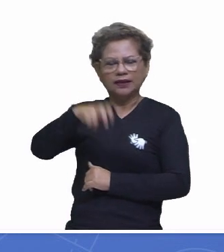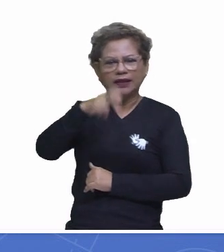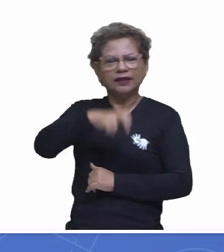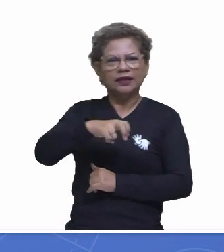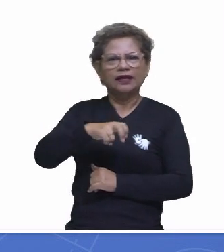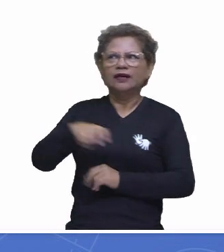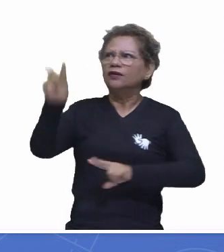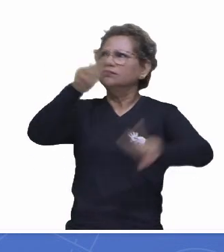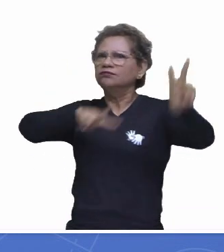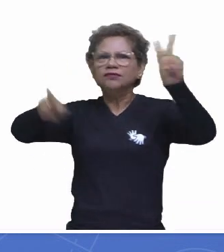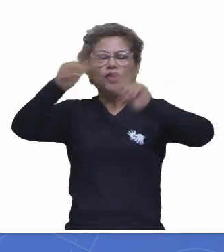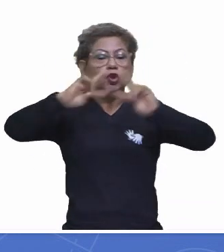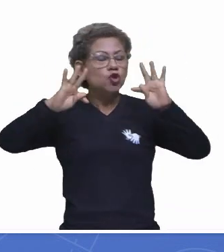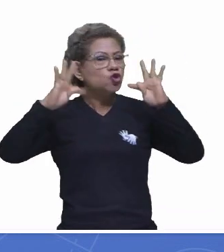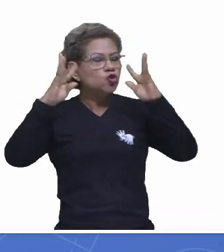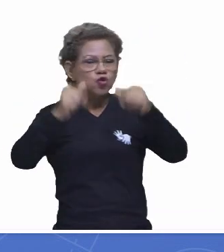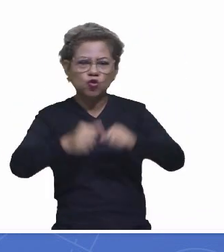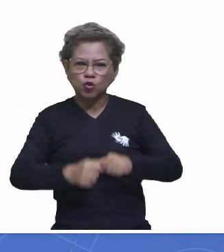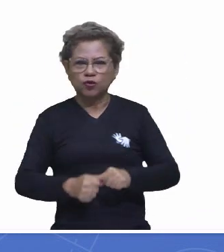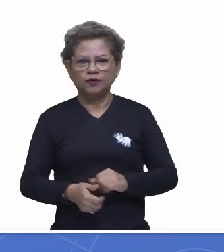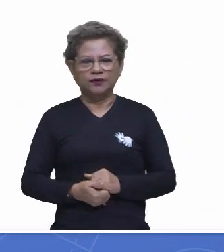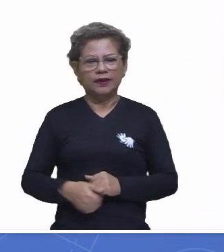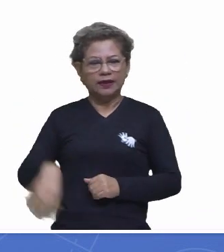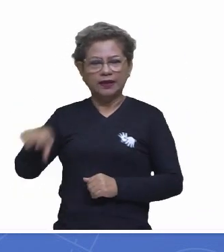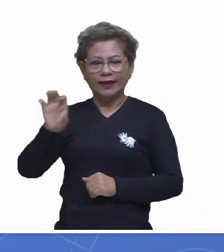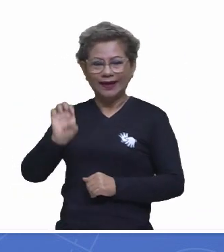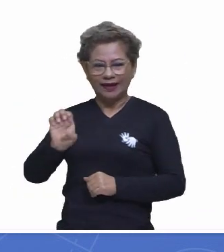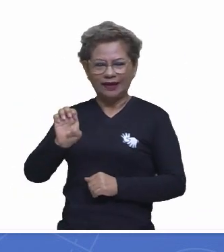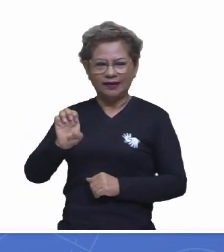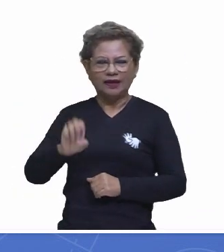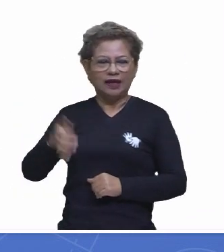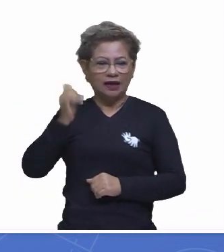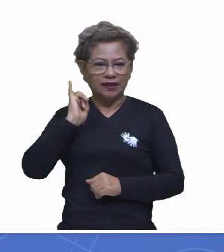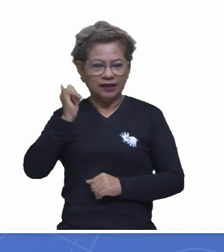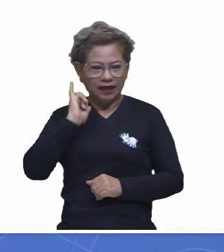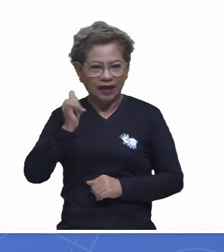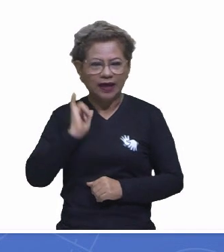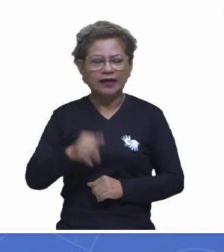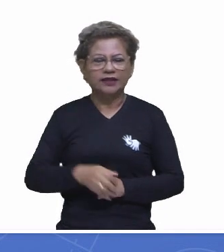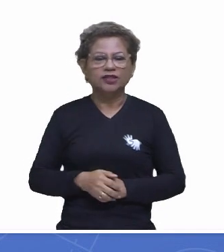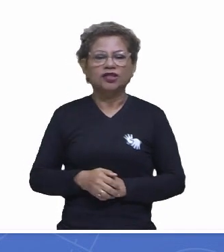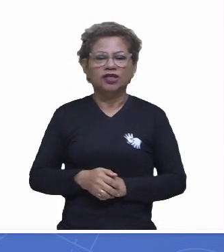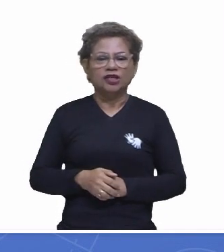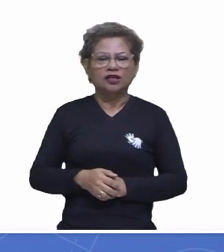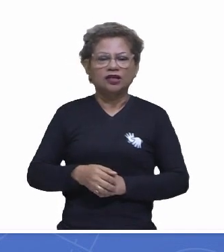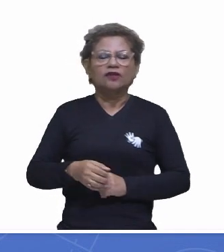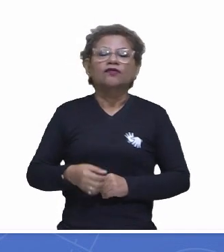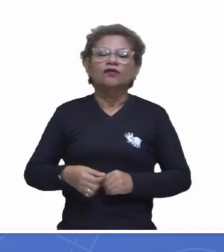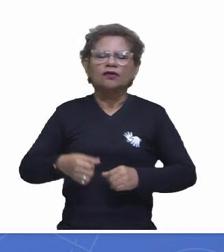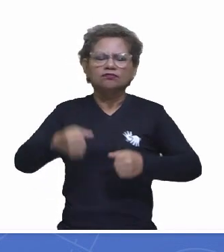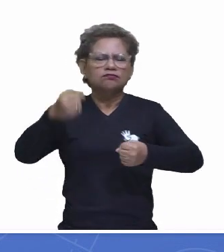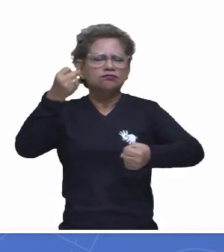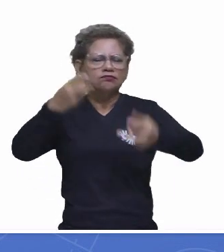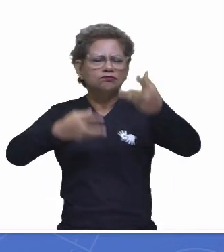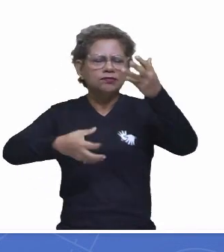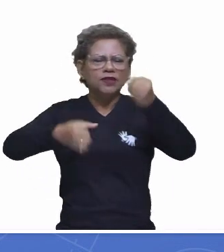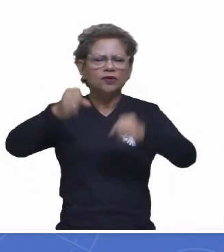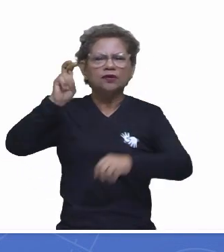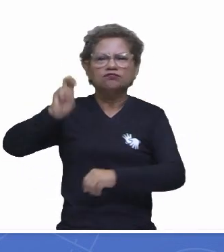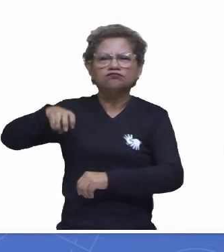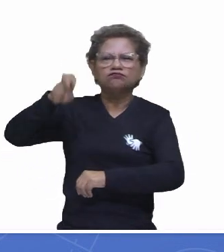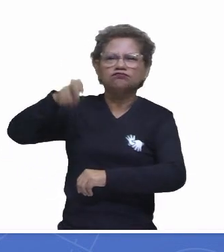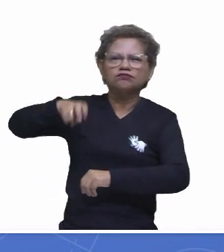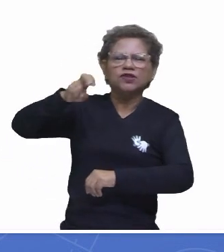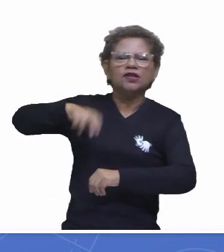e injuntivo, pois o enunciador ensina o interlocutor como andar pelas ruas da cidade, contando sobre